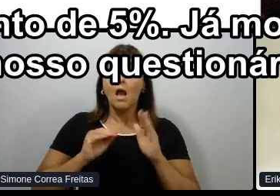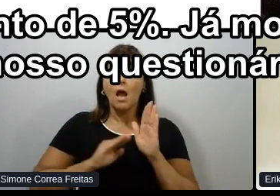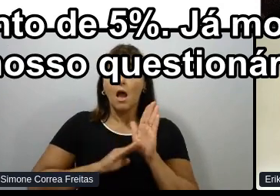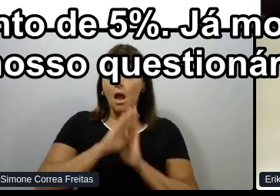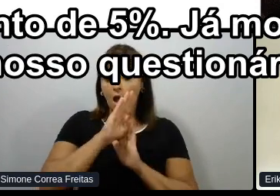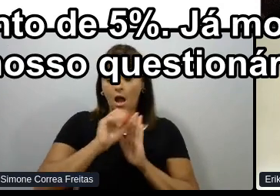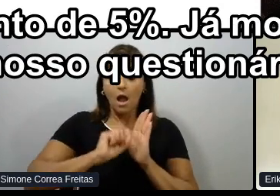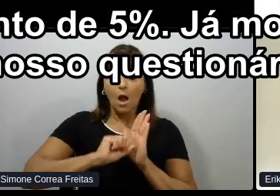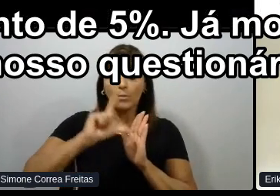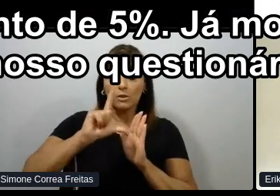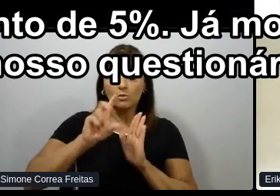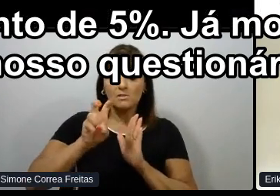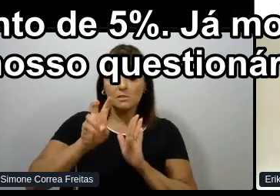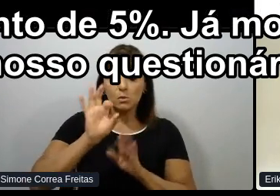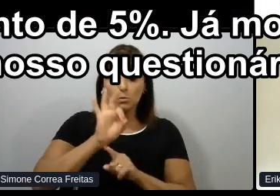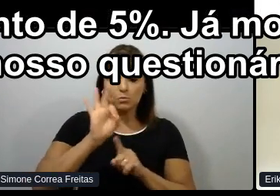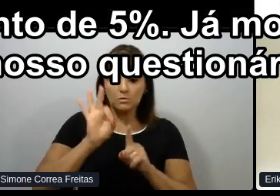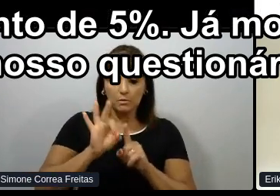tipo de